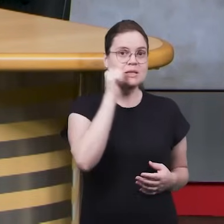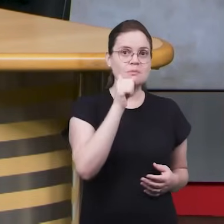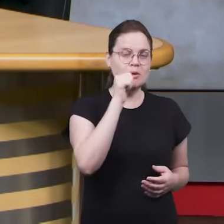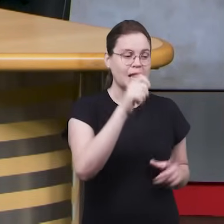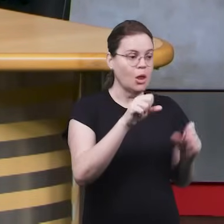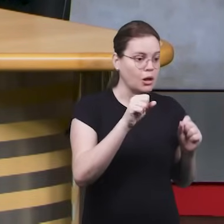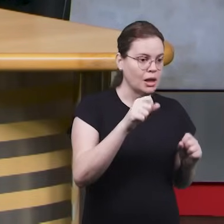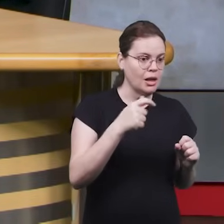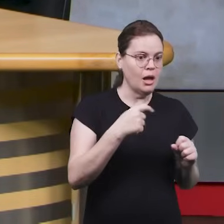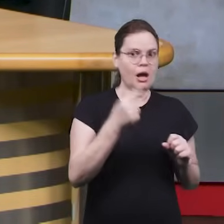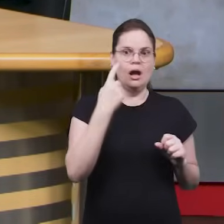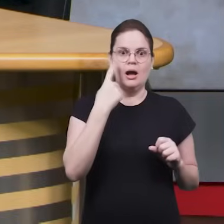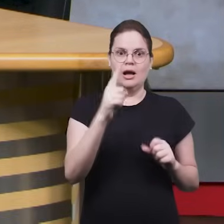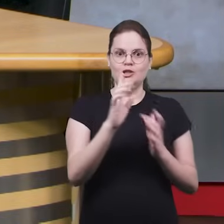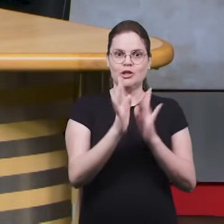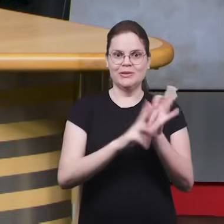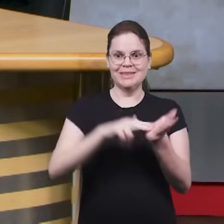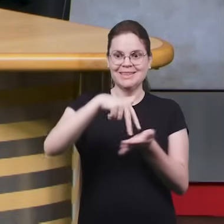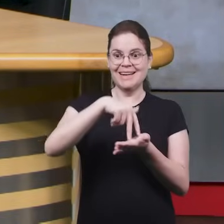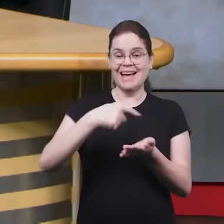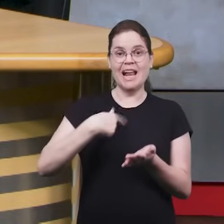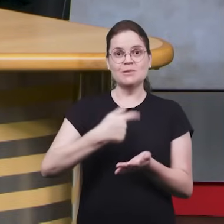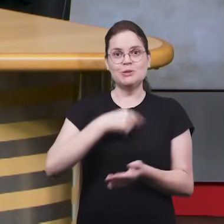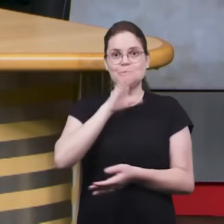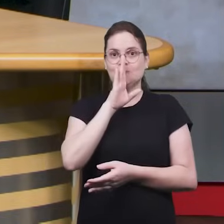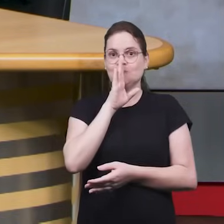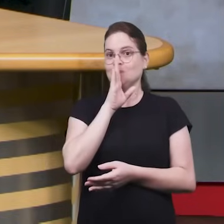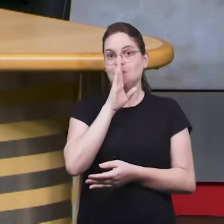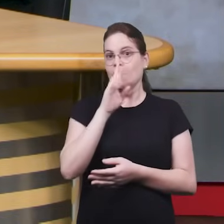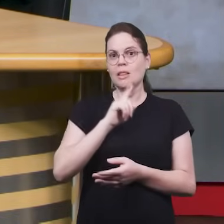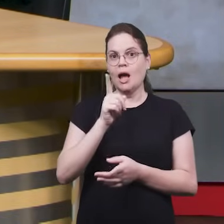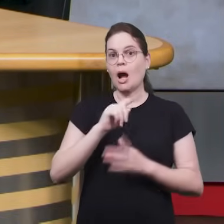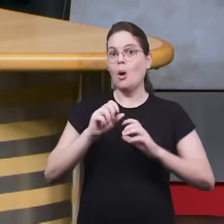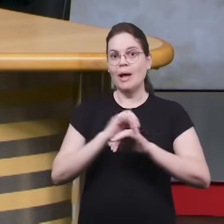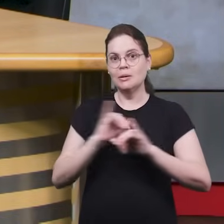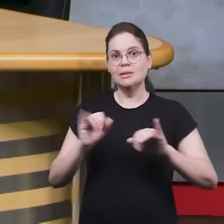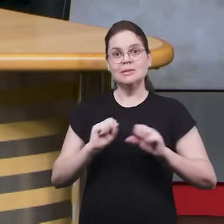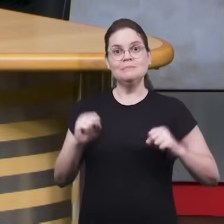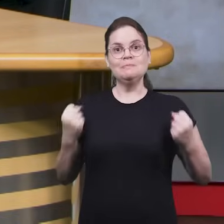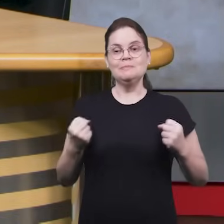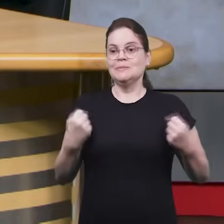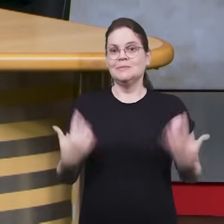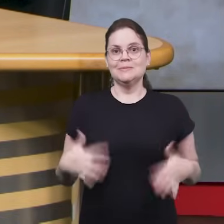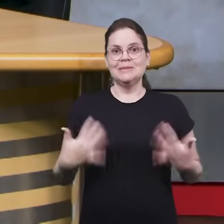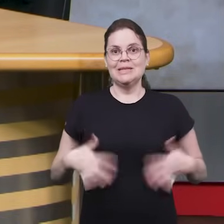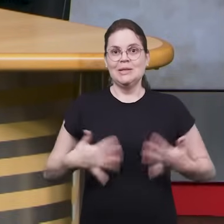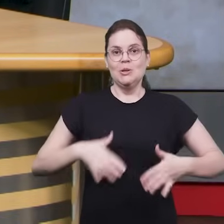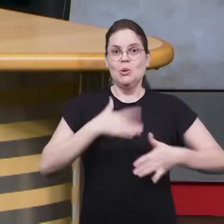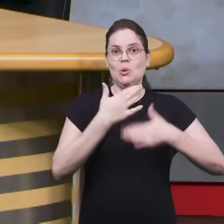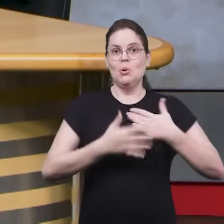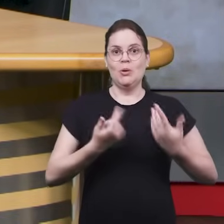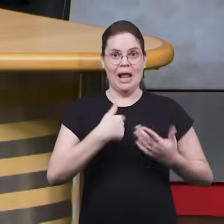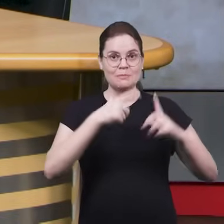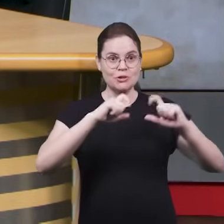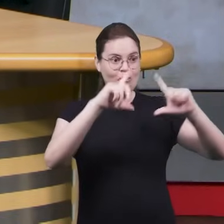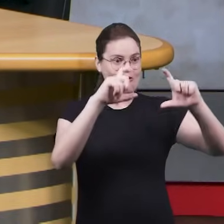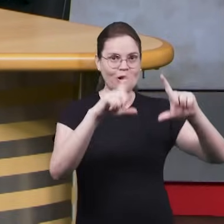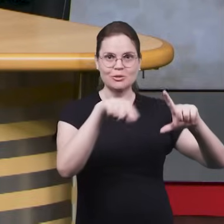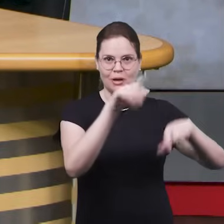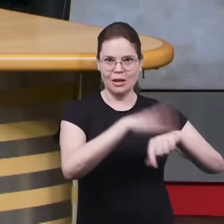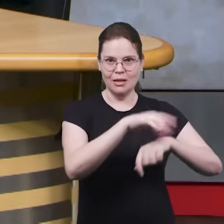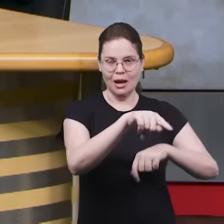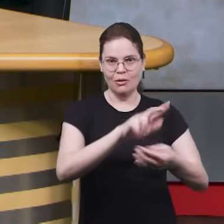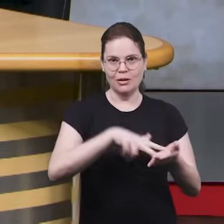ali do sepulcro podiam guardar para elas. Mas elas não podiam se conter. Como elas não podiam fotografar